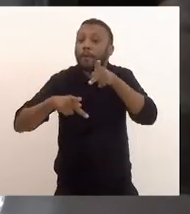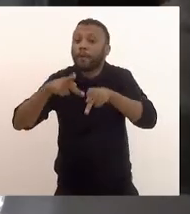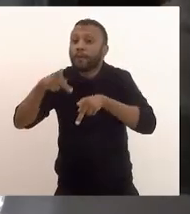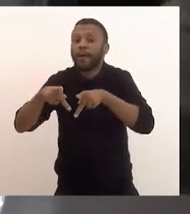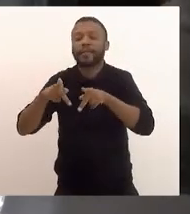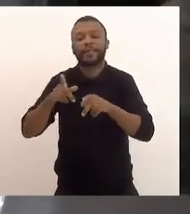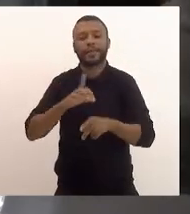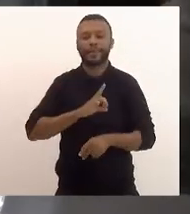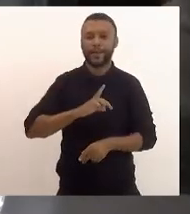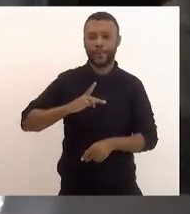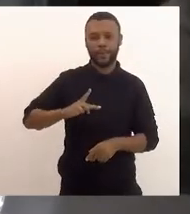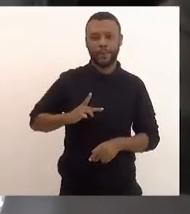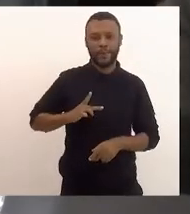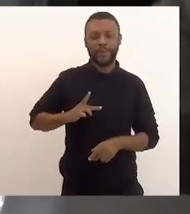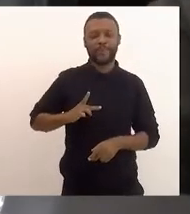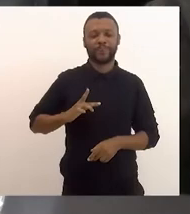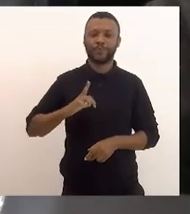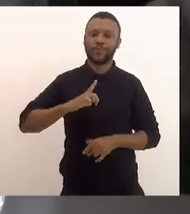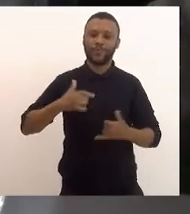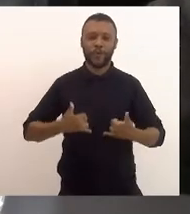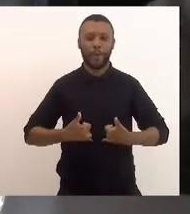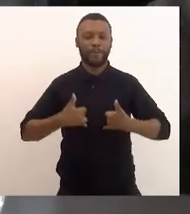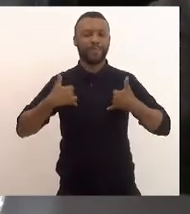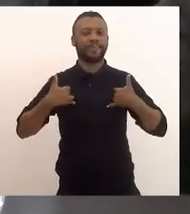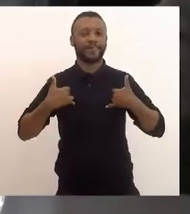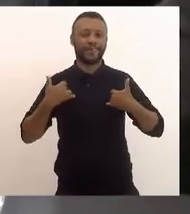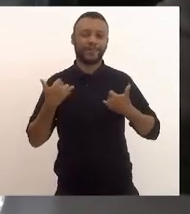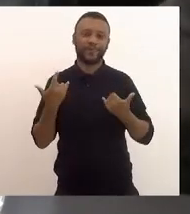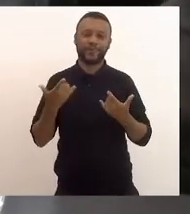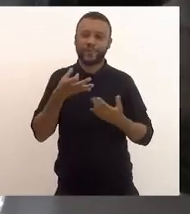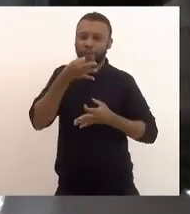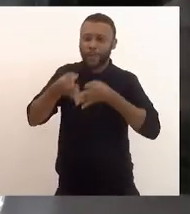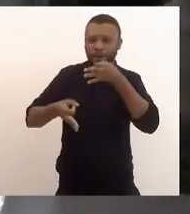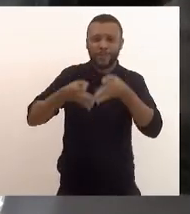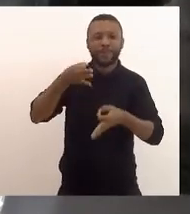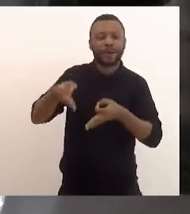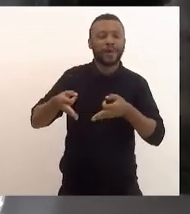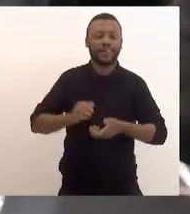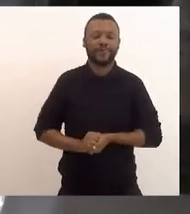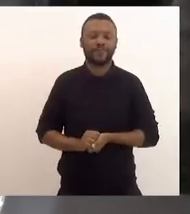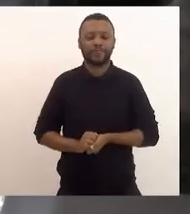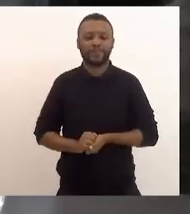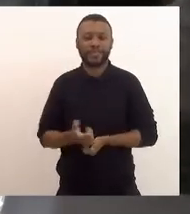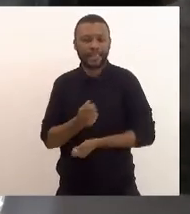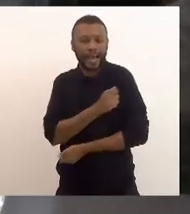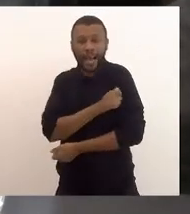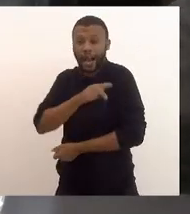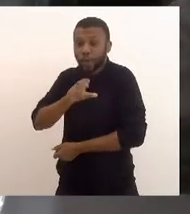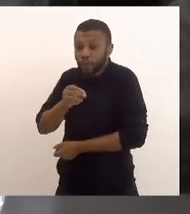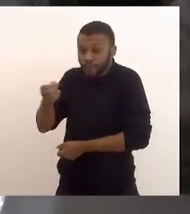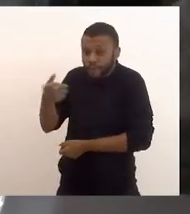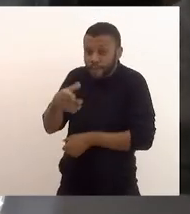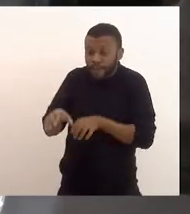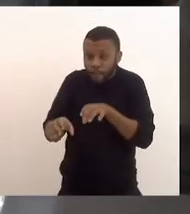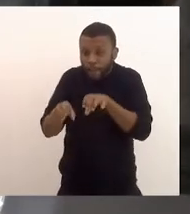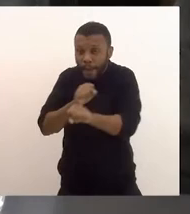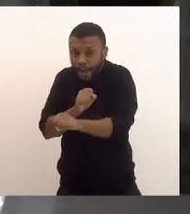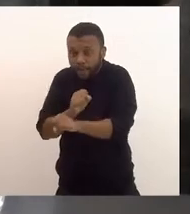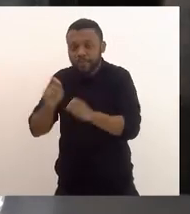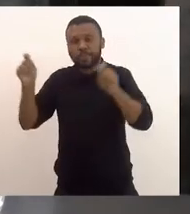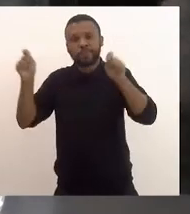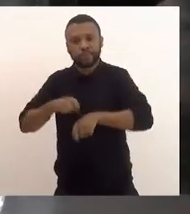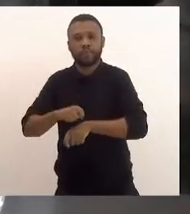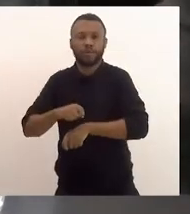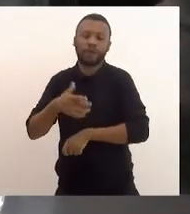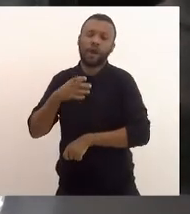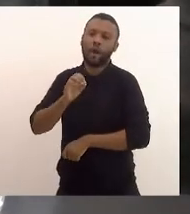Defensoria Pública que tive o prazer de participar onde novos e recém formados e habilitados enquanto